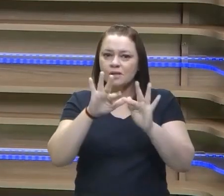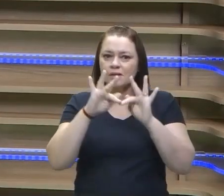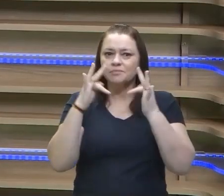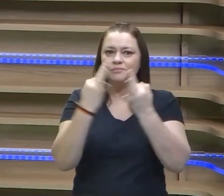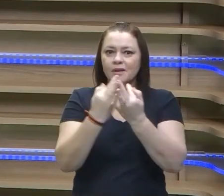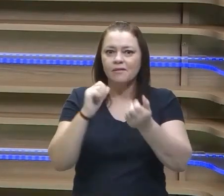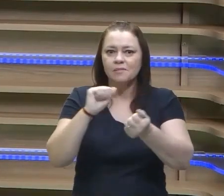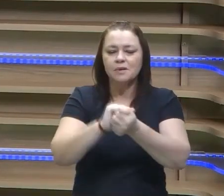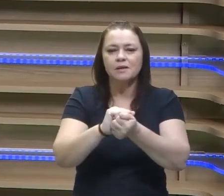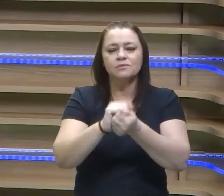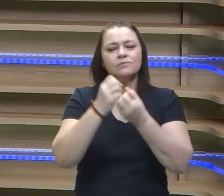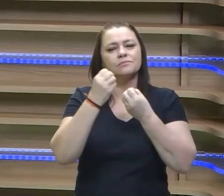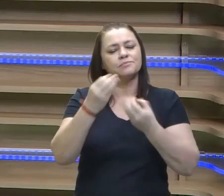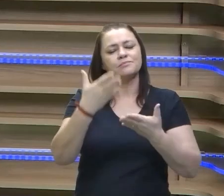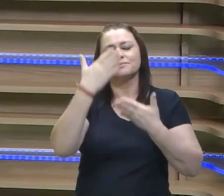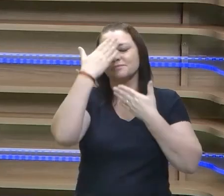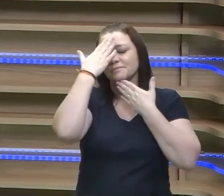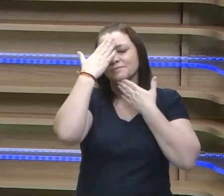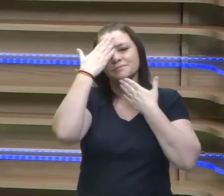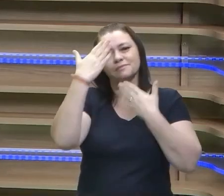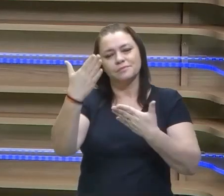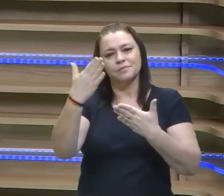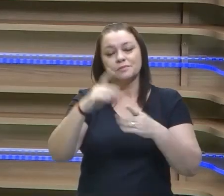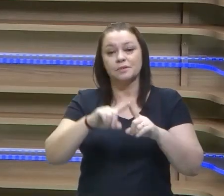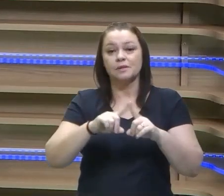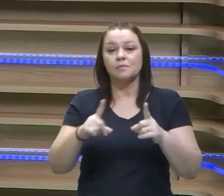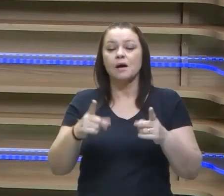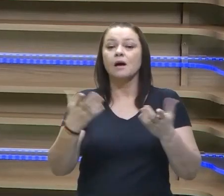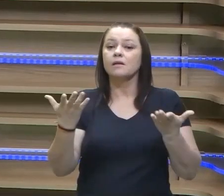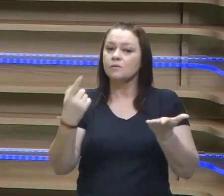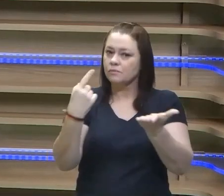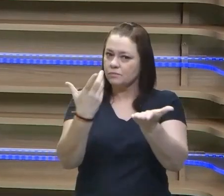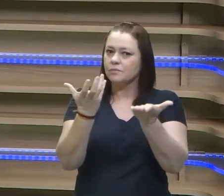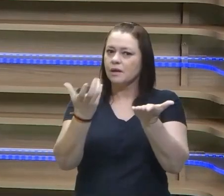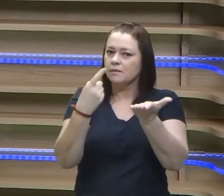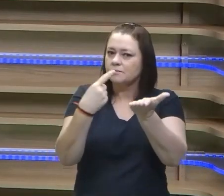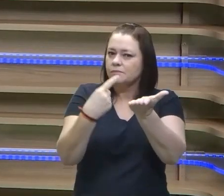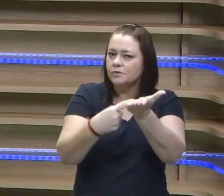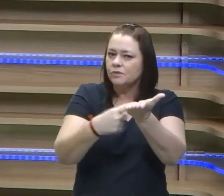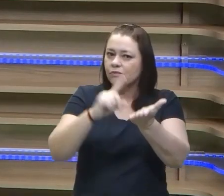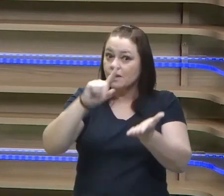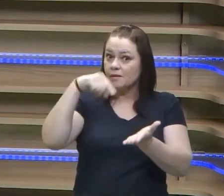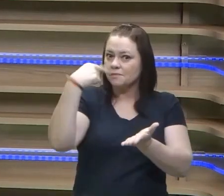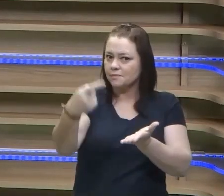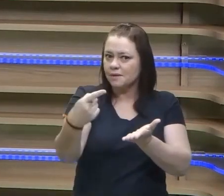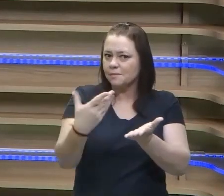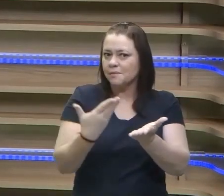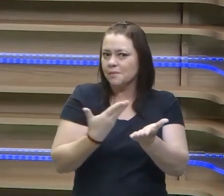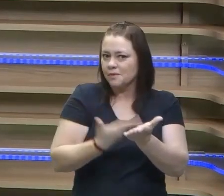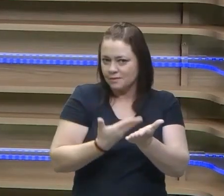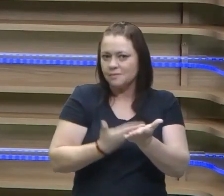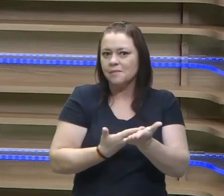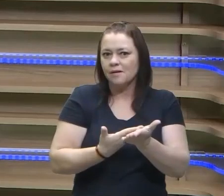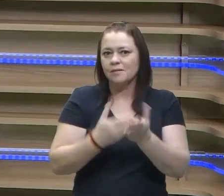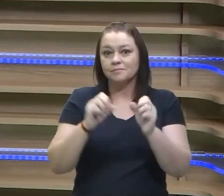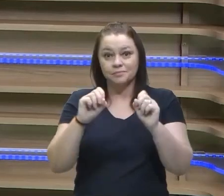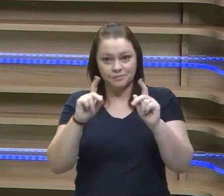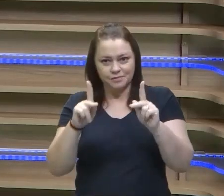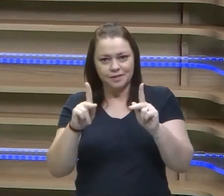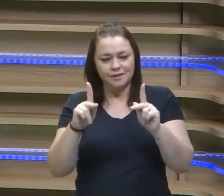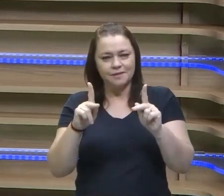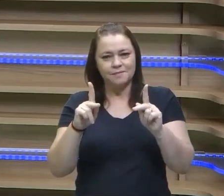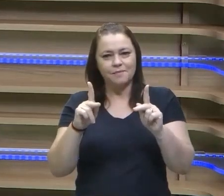junto, muito obrigado. Mas eu te convido para nossa próxima aula, tá? Nossa próxima aula aí.